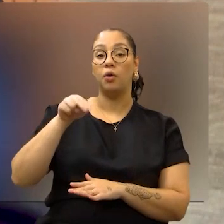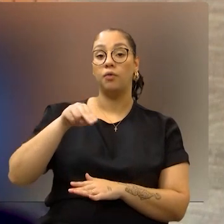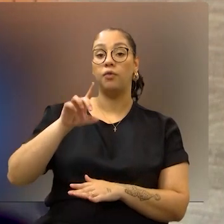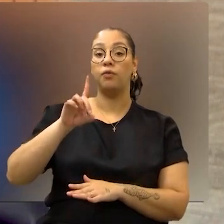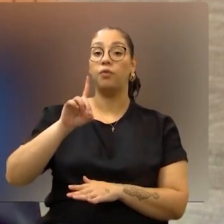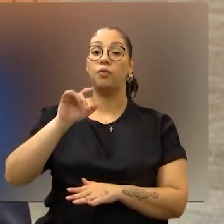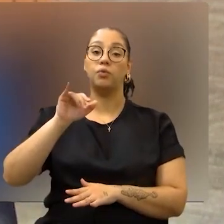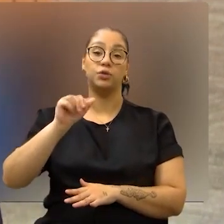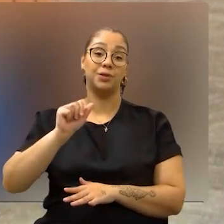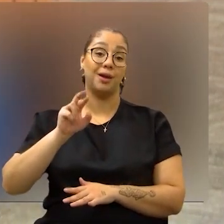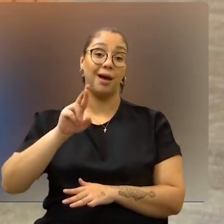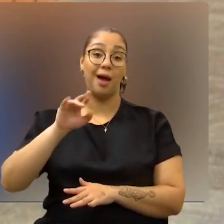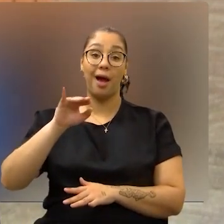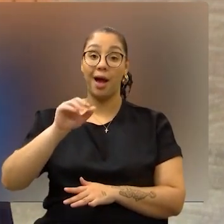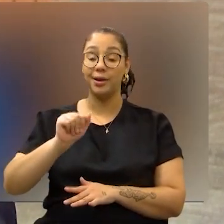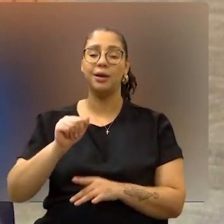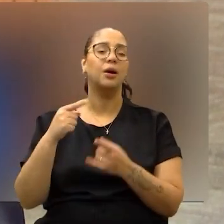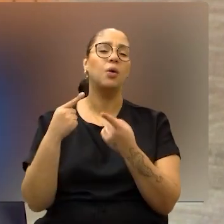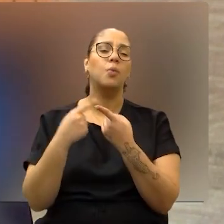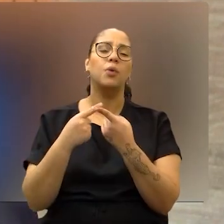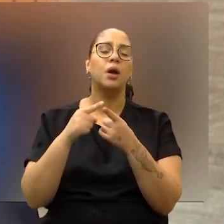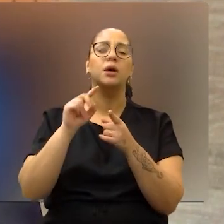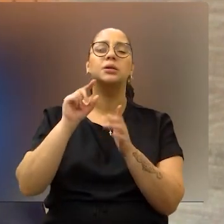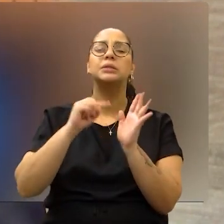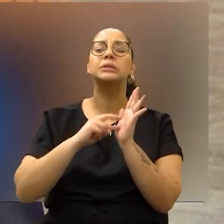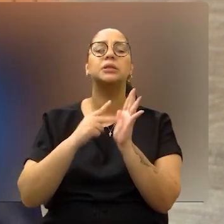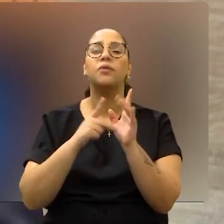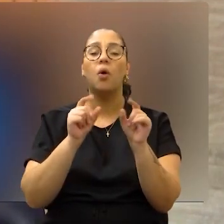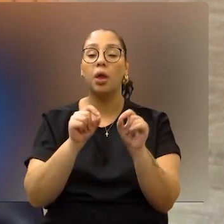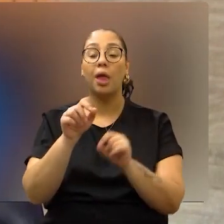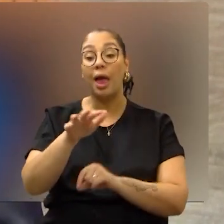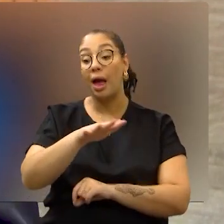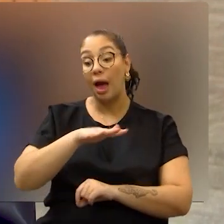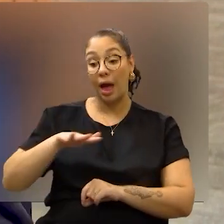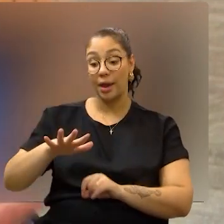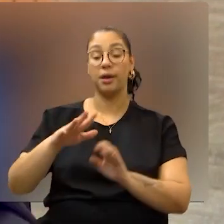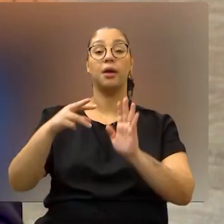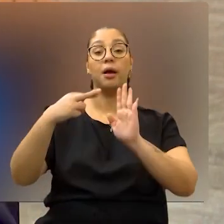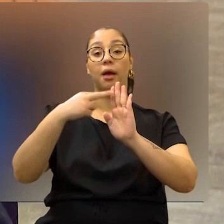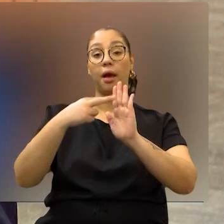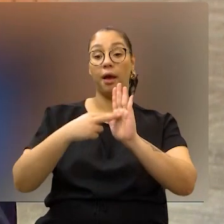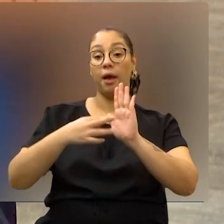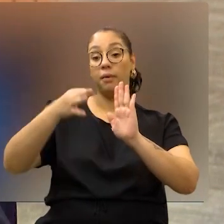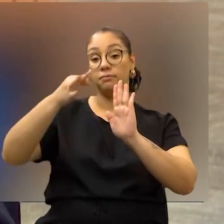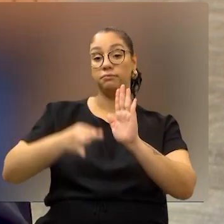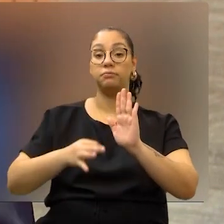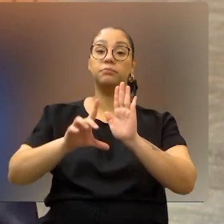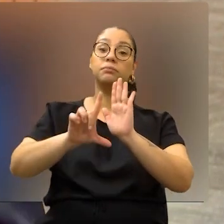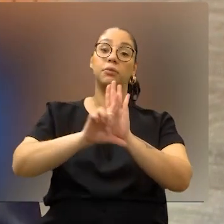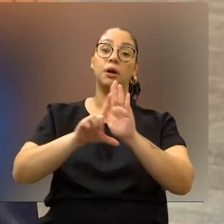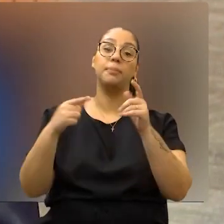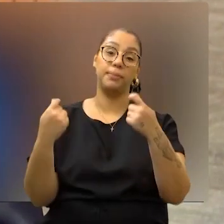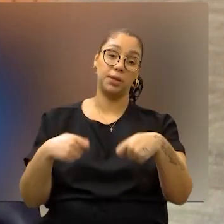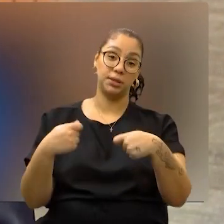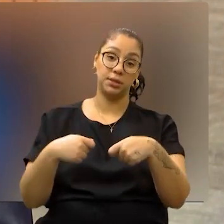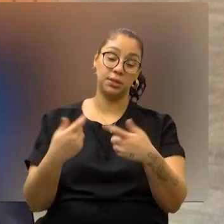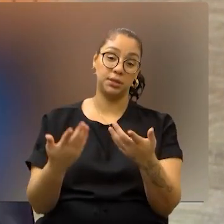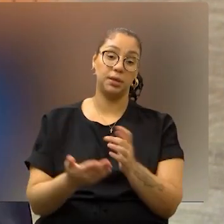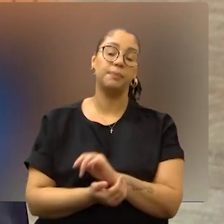situação fundiária, porque fala de áreas que precisam ser regularizadas.